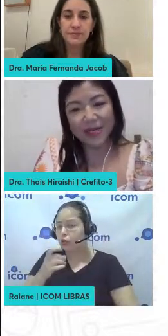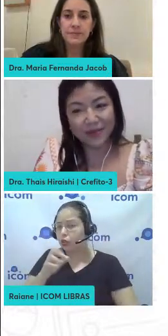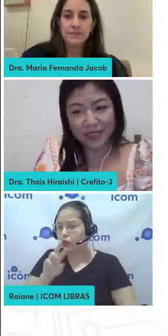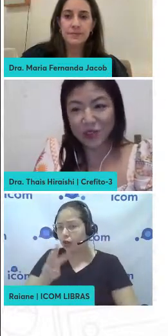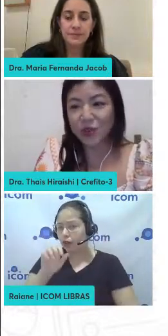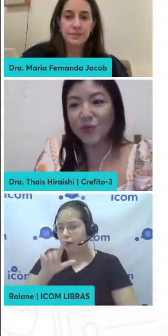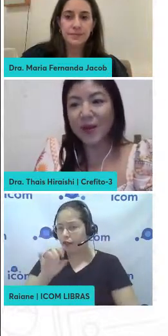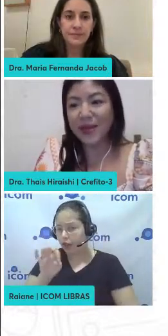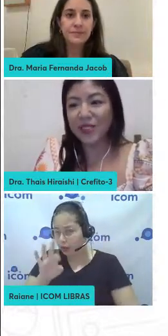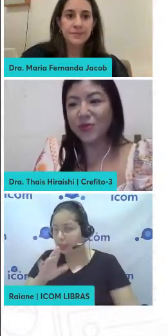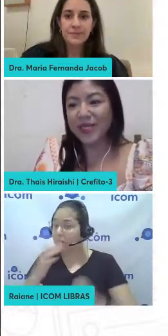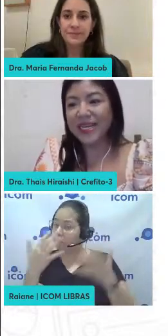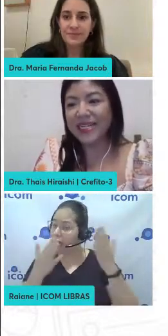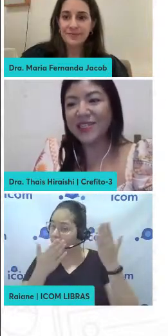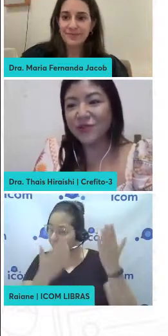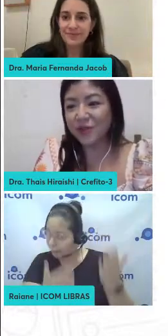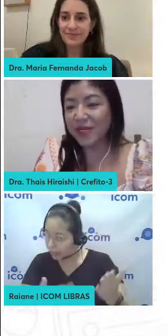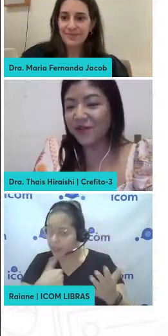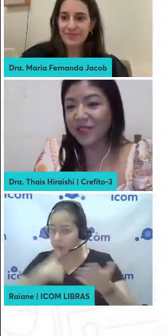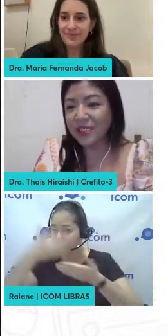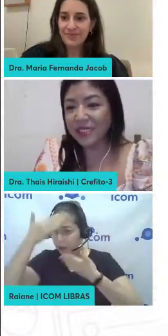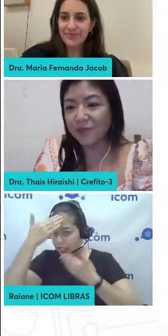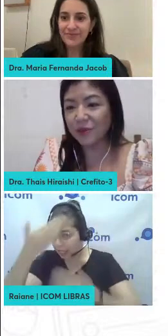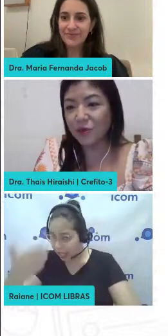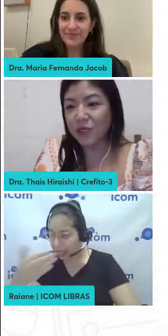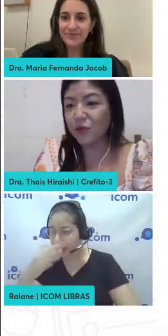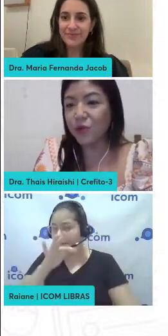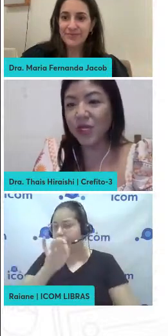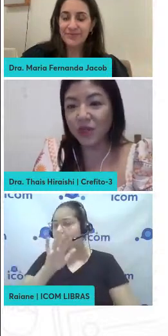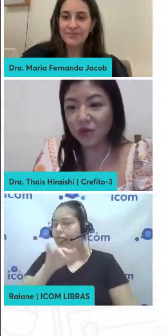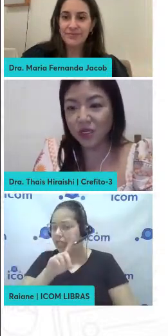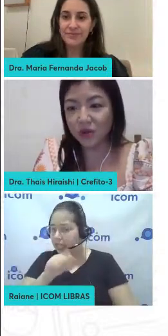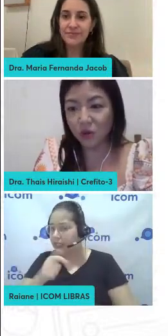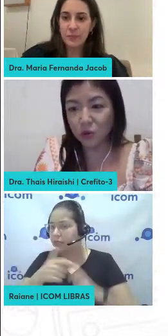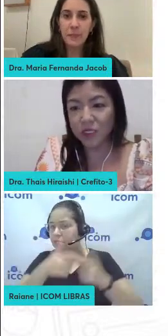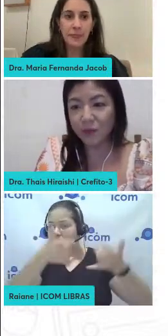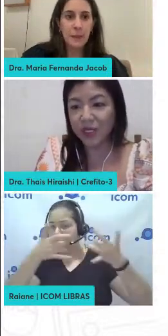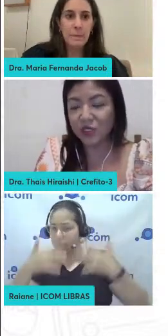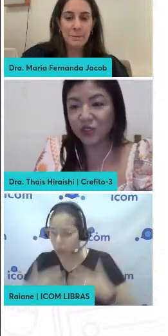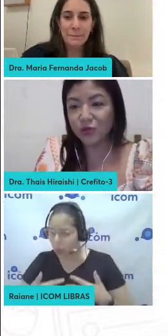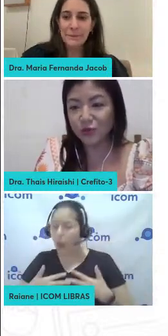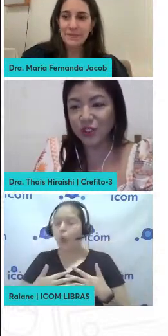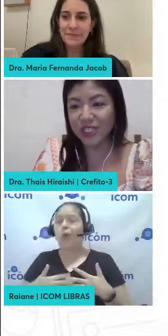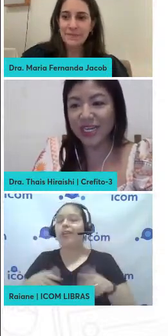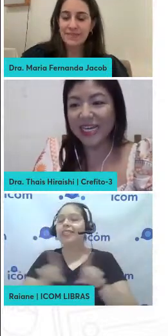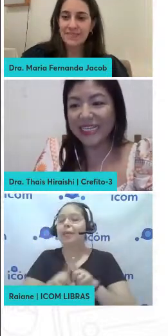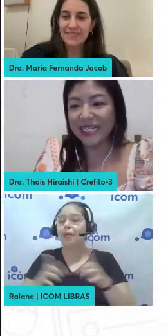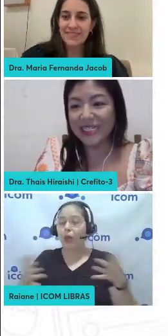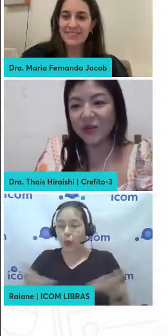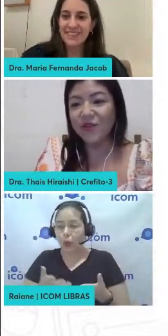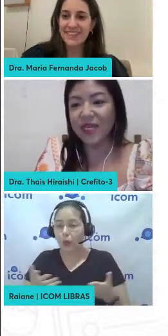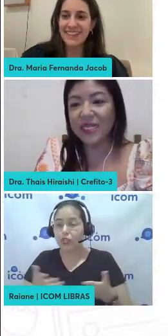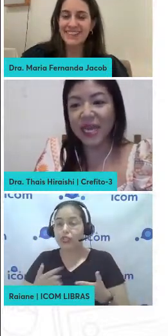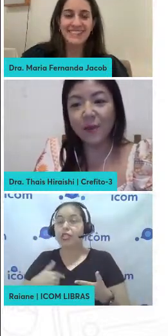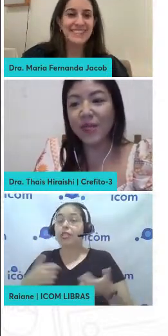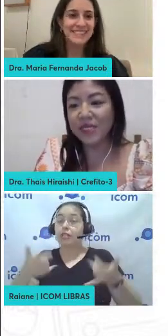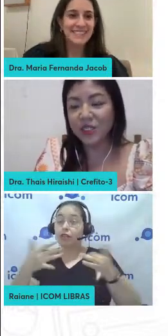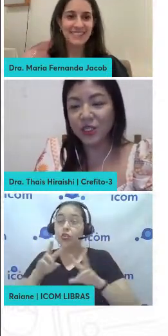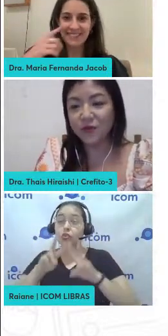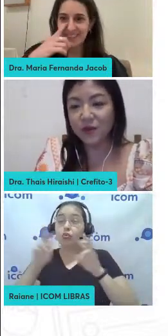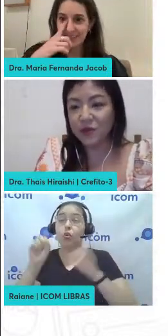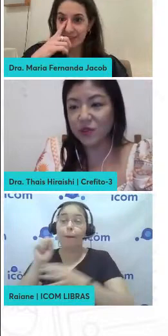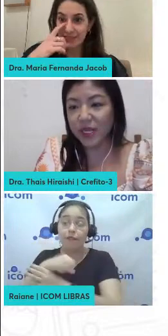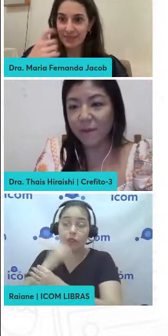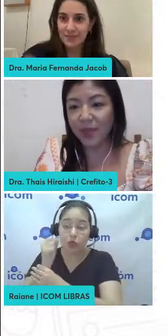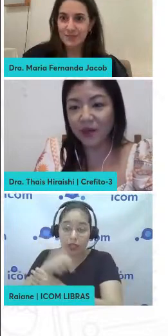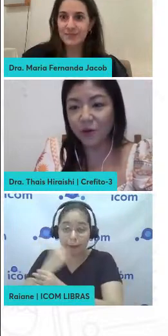ele a parabenizou, parabéns e obrigada, doutora Maria Fernanda, pelo conteúdo rico que trouxe para a gente hoje. Trazer o viés